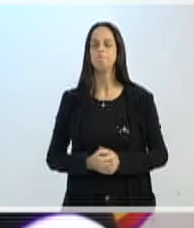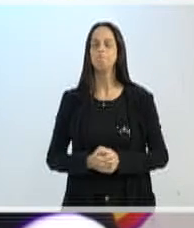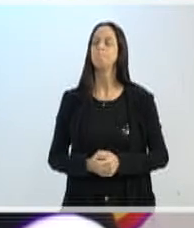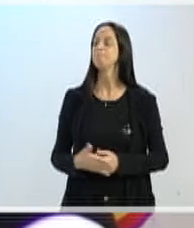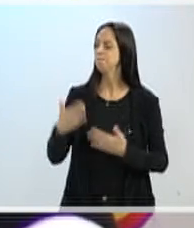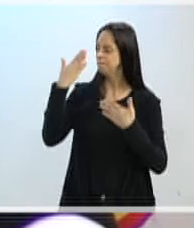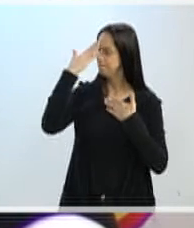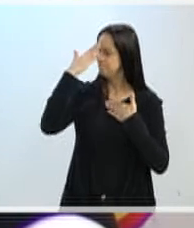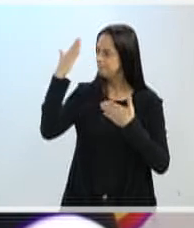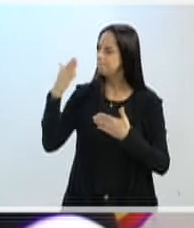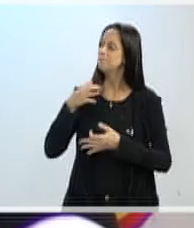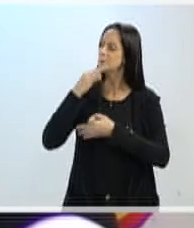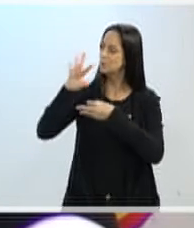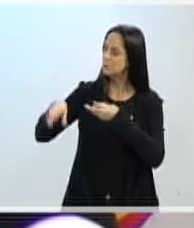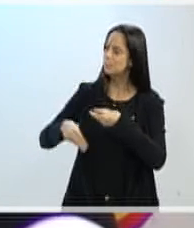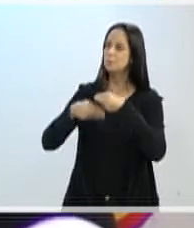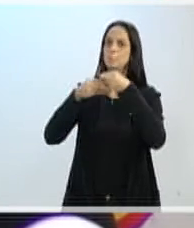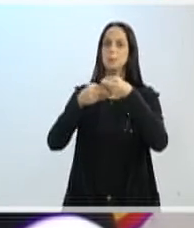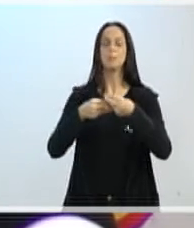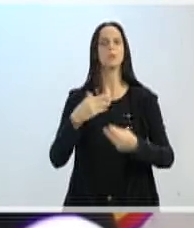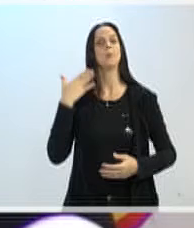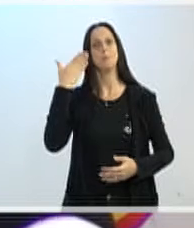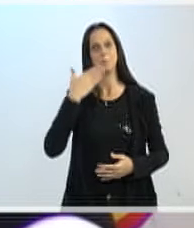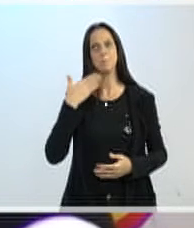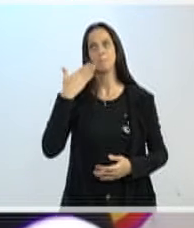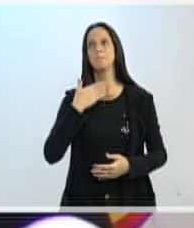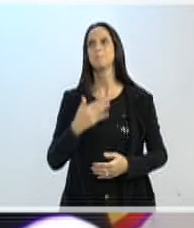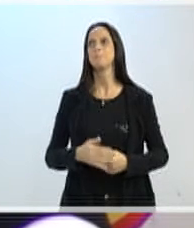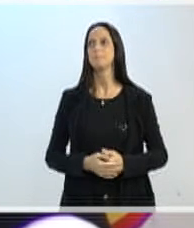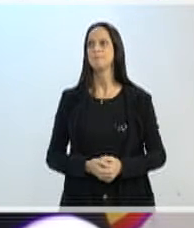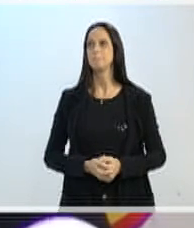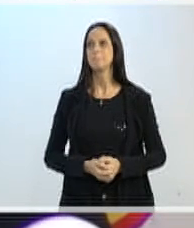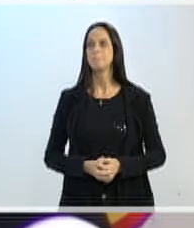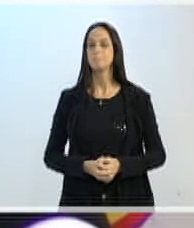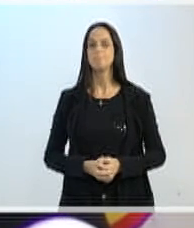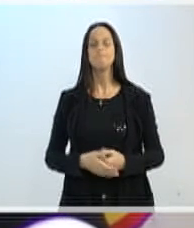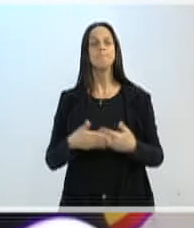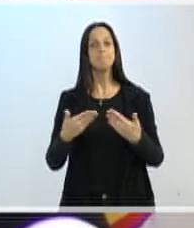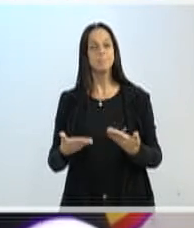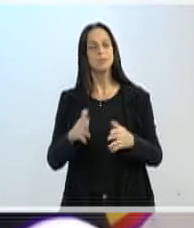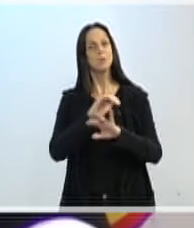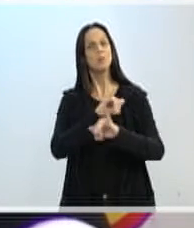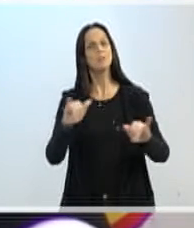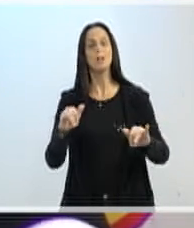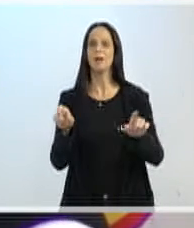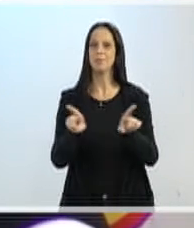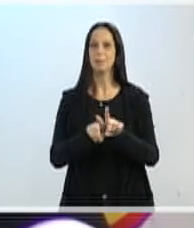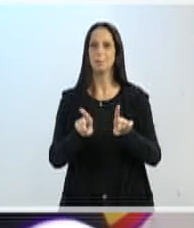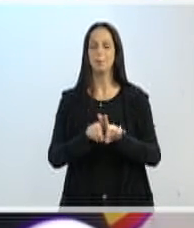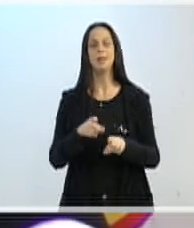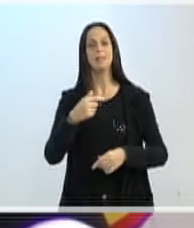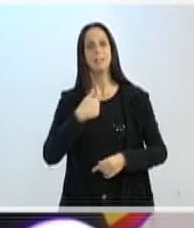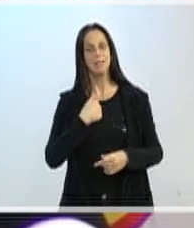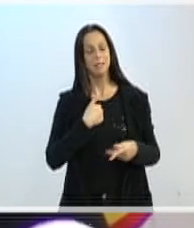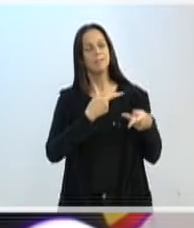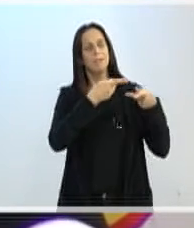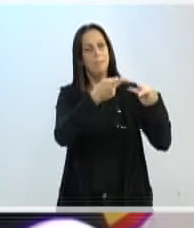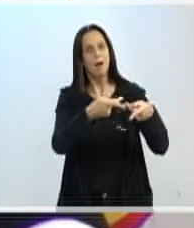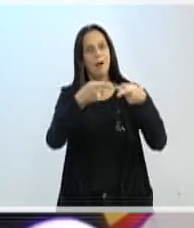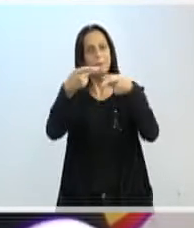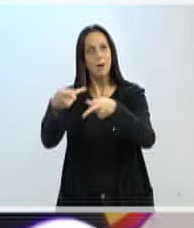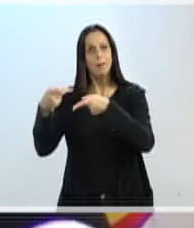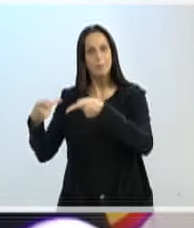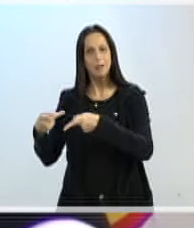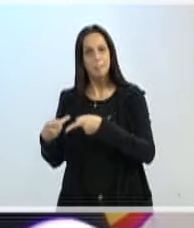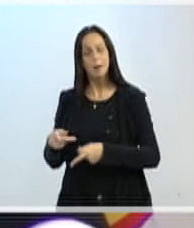e peço que inclua na minha fala. E dizer que, nas minhas visitas pelos hospitais da